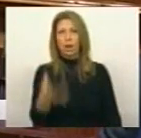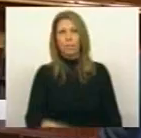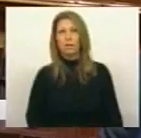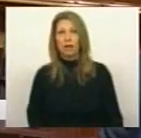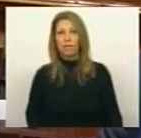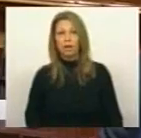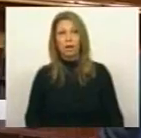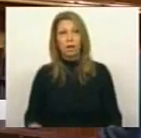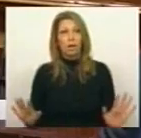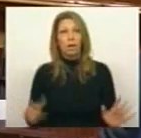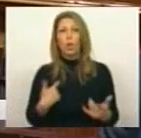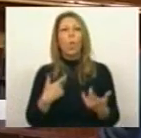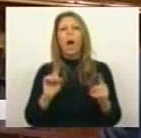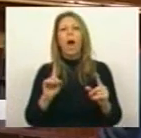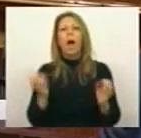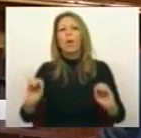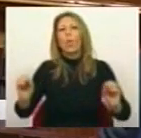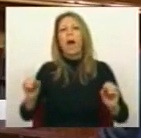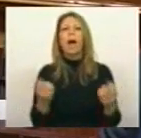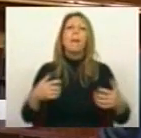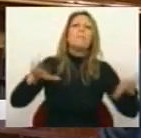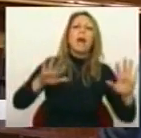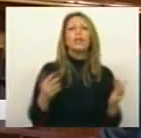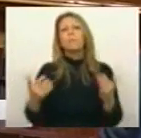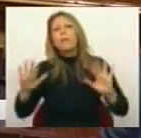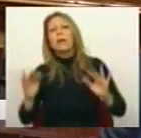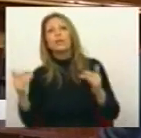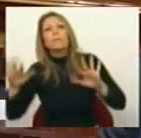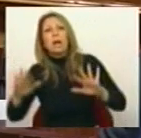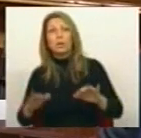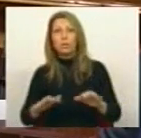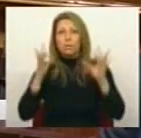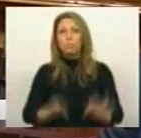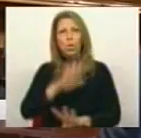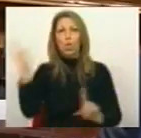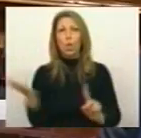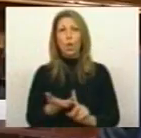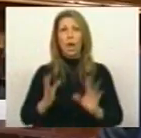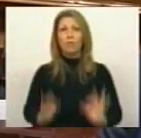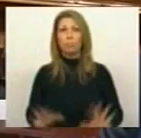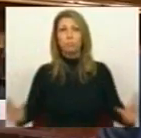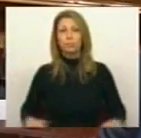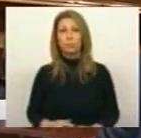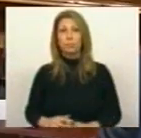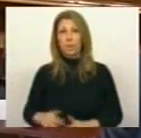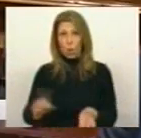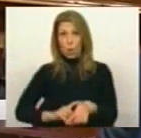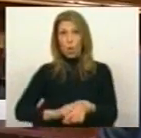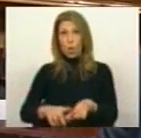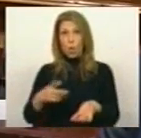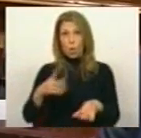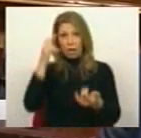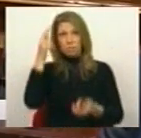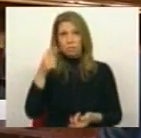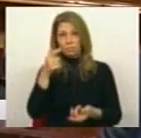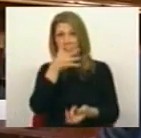sem mais nem meios mais, de todo absolutamente condenáveis. O racismo não está apenas fora de jogo, o racismo também